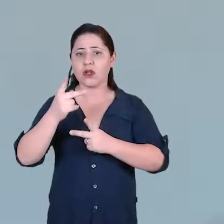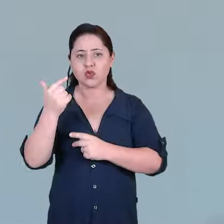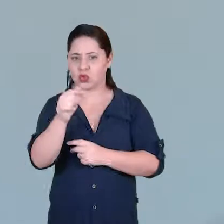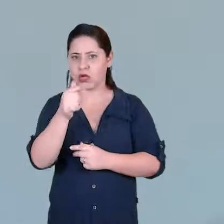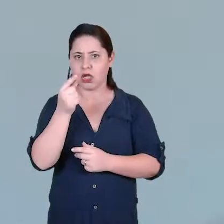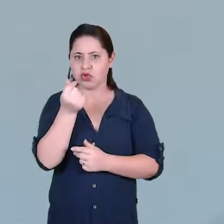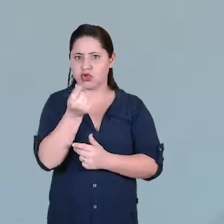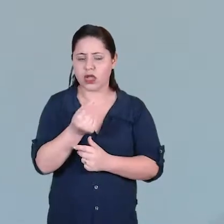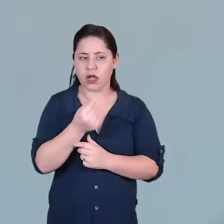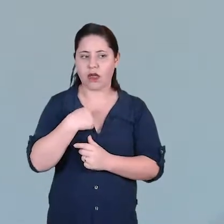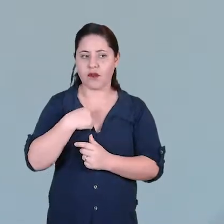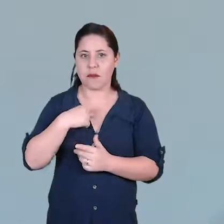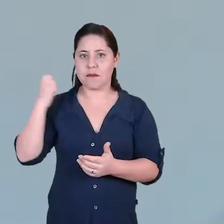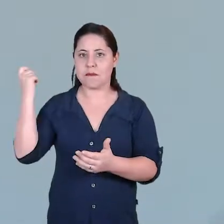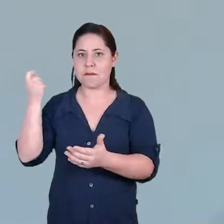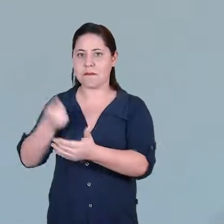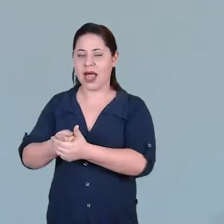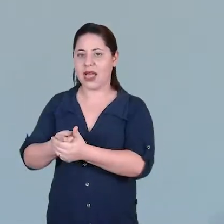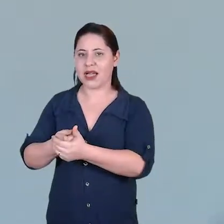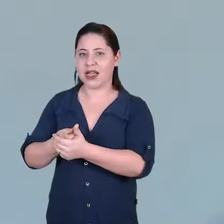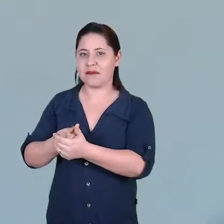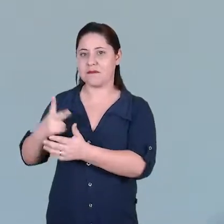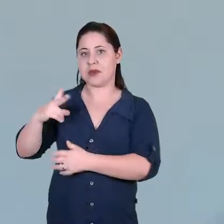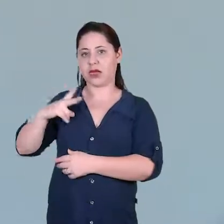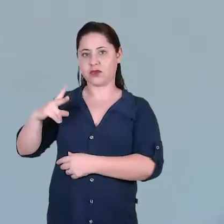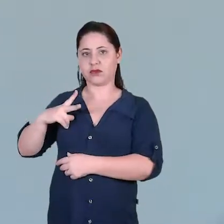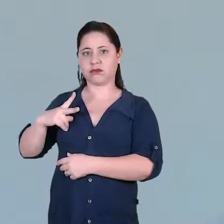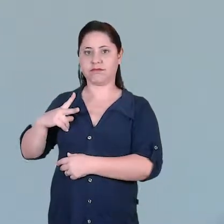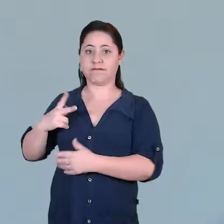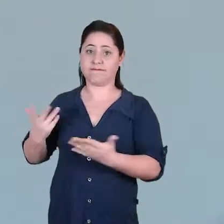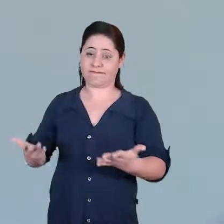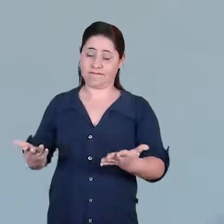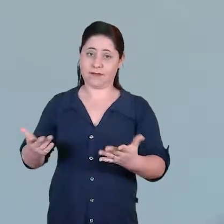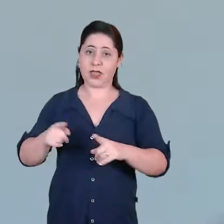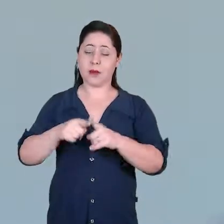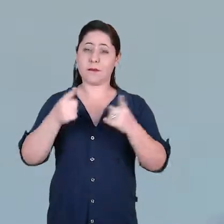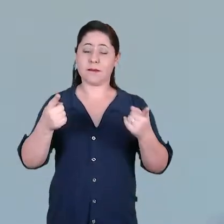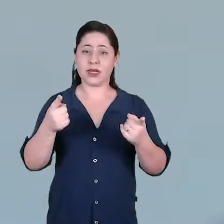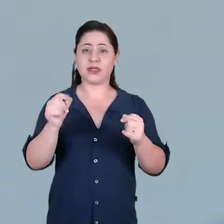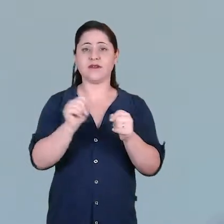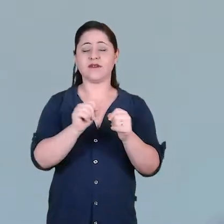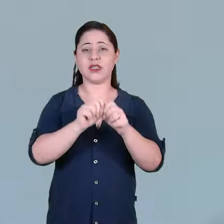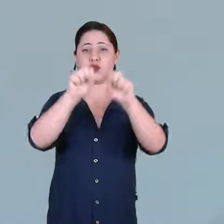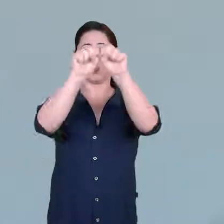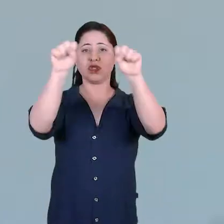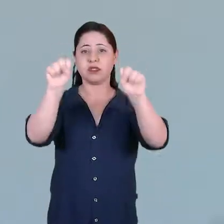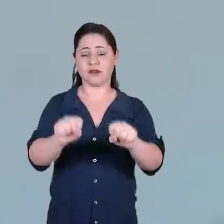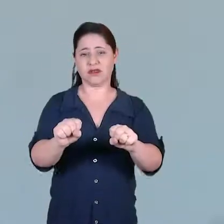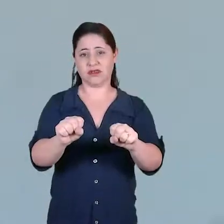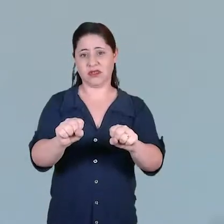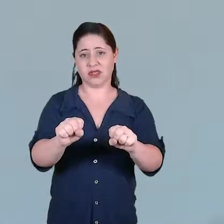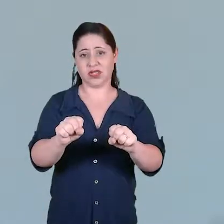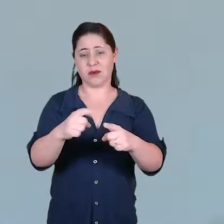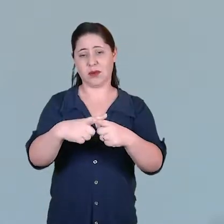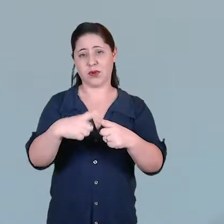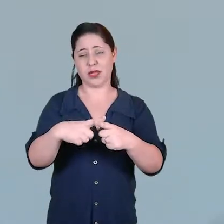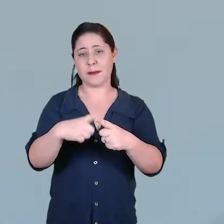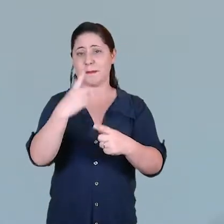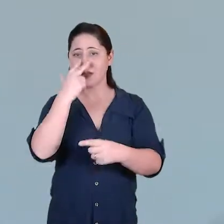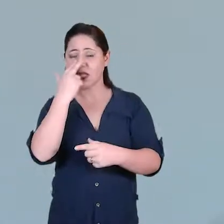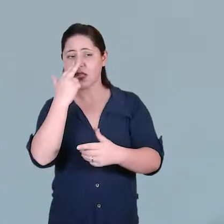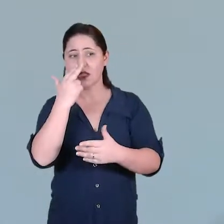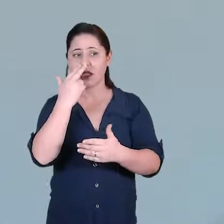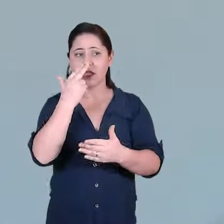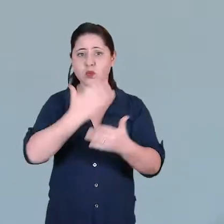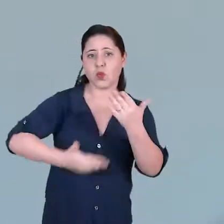Previdência, então eu vou investir numa Previdência privada. Só que isso desmantela o sistema, porque ele é um sistema solidário e